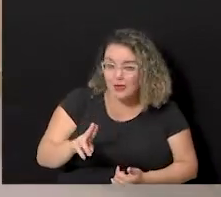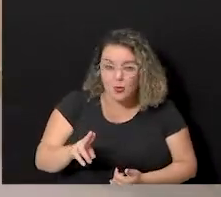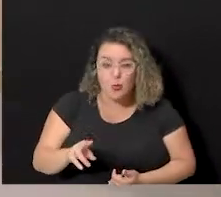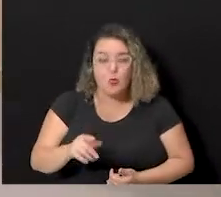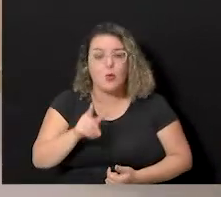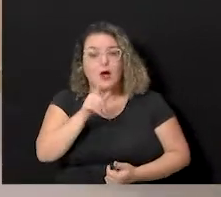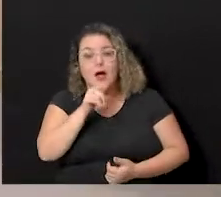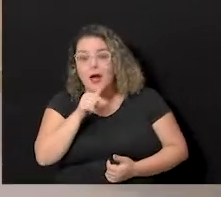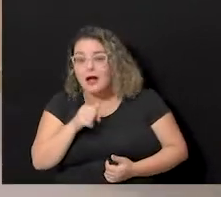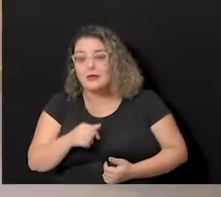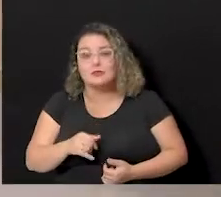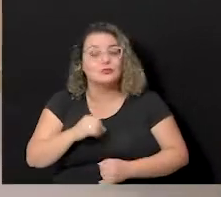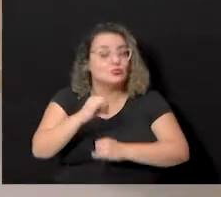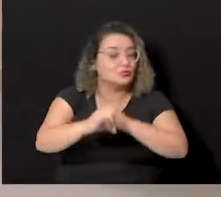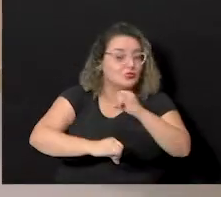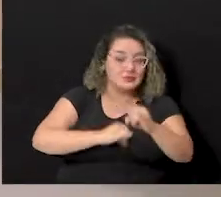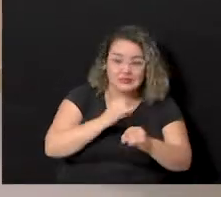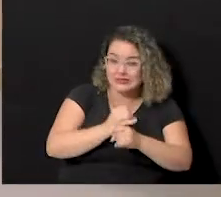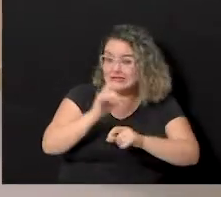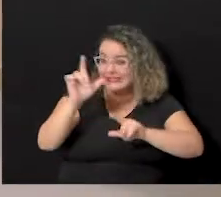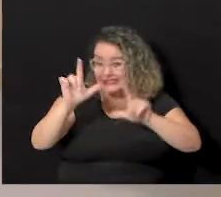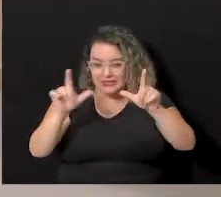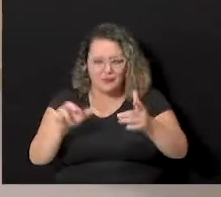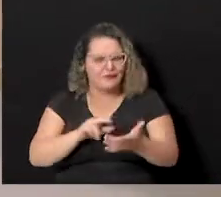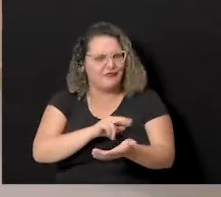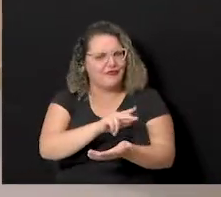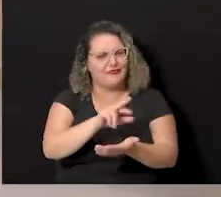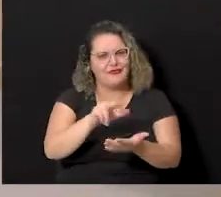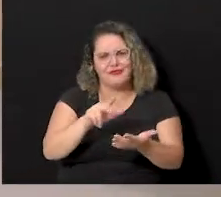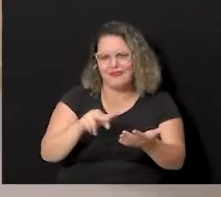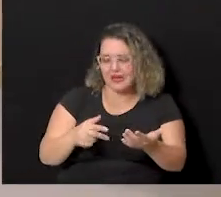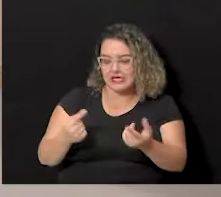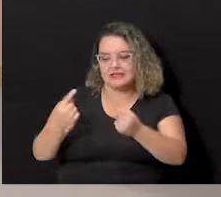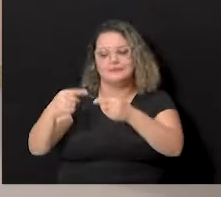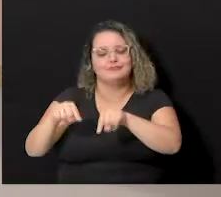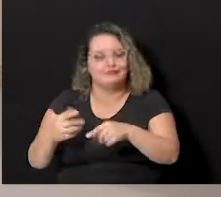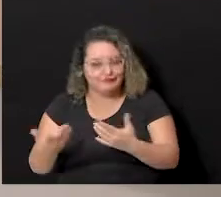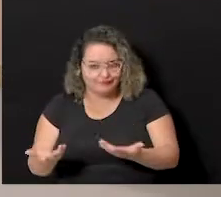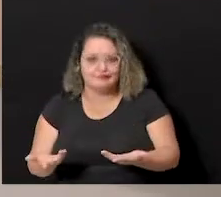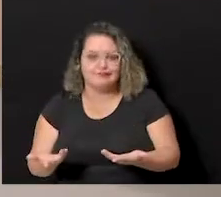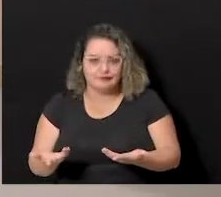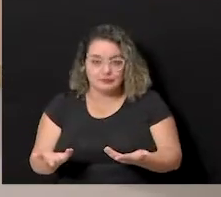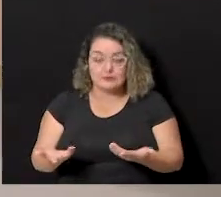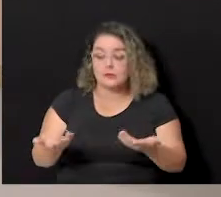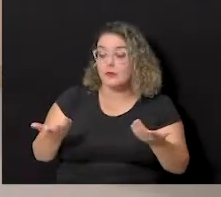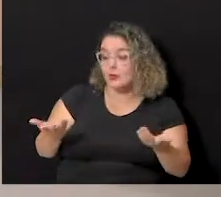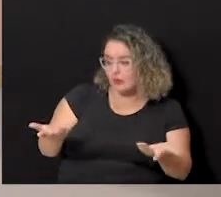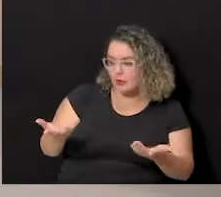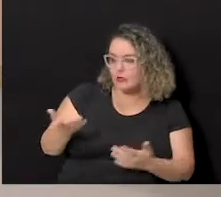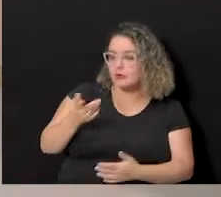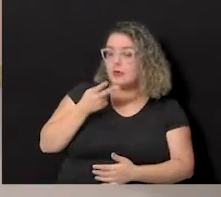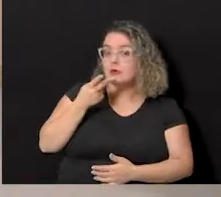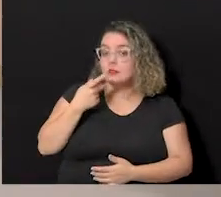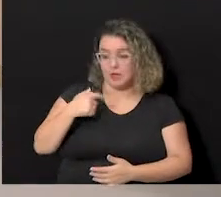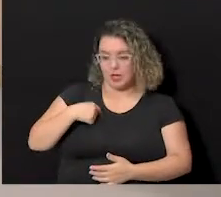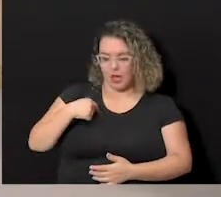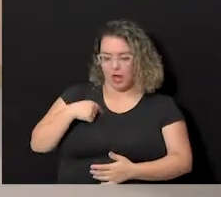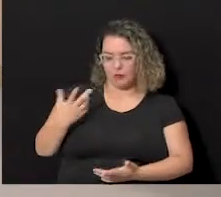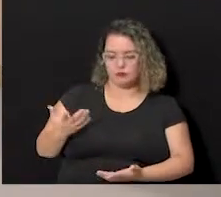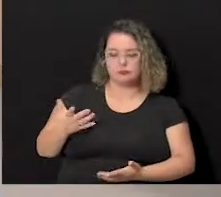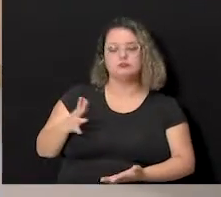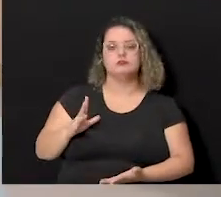de internet, custo de televisão. Então tem uma série de contras também, né? Vamos dizer que sou eu.